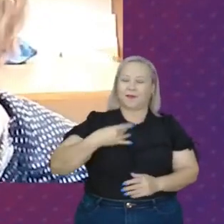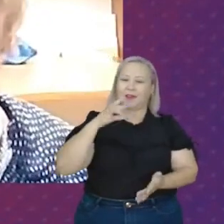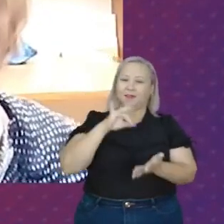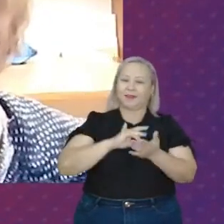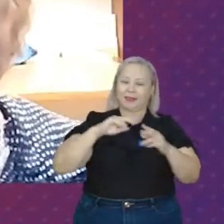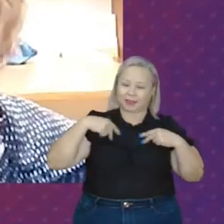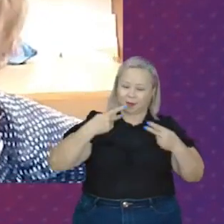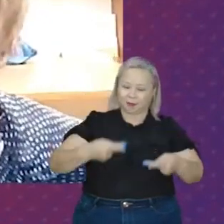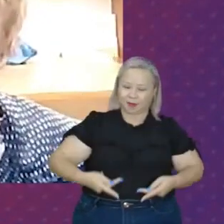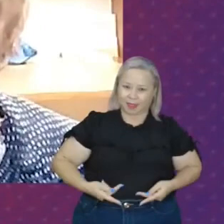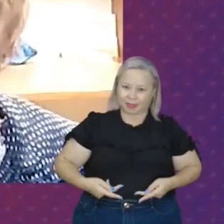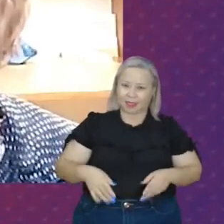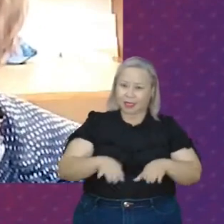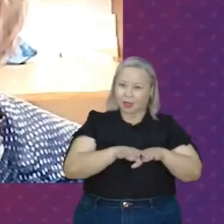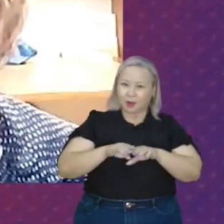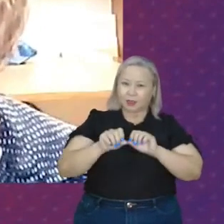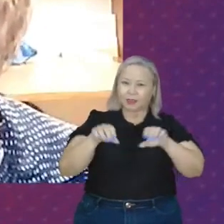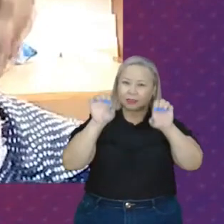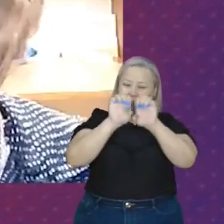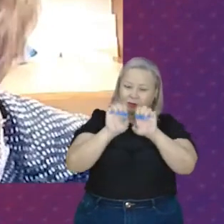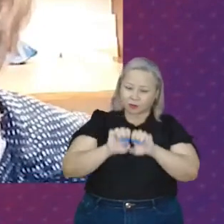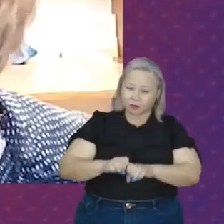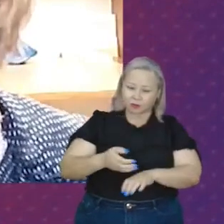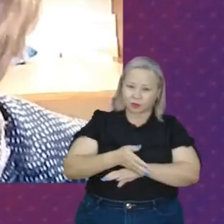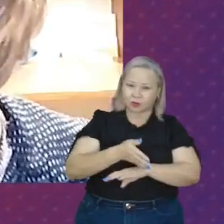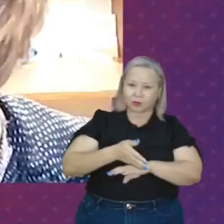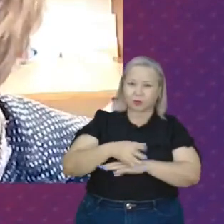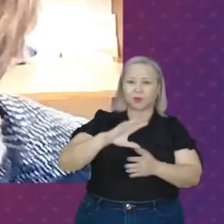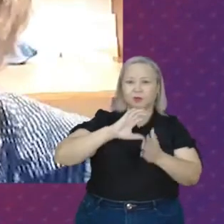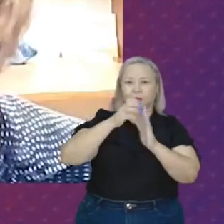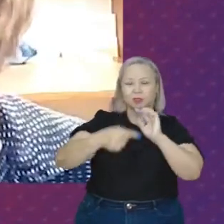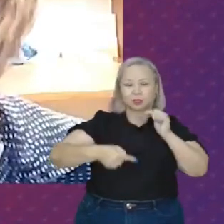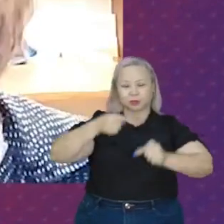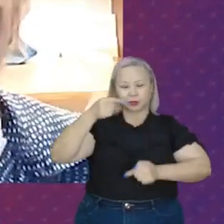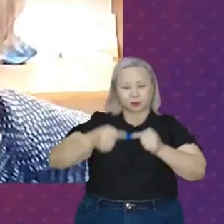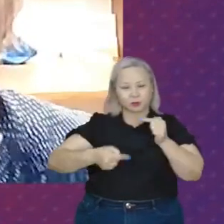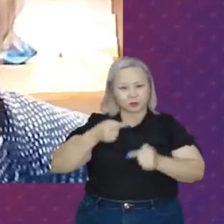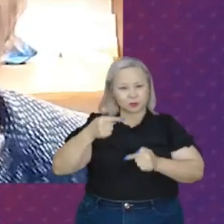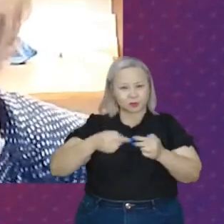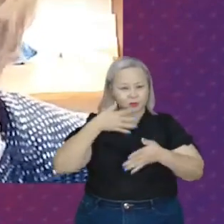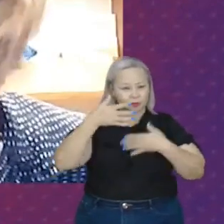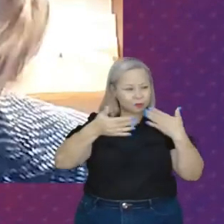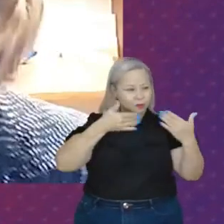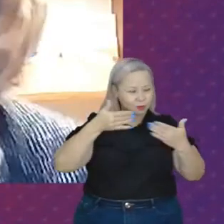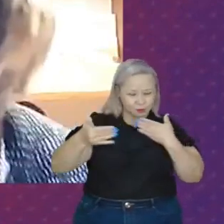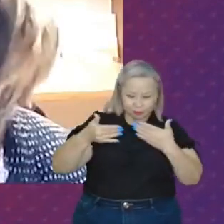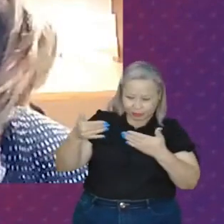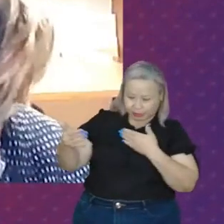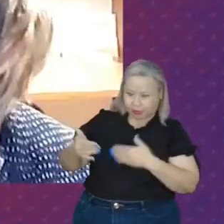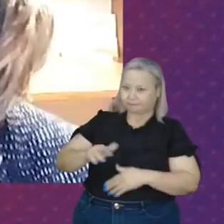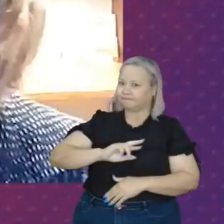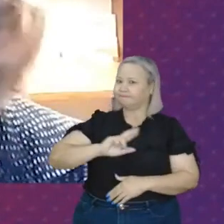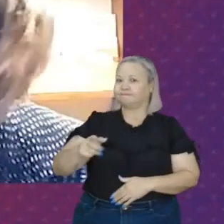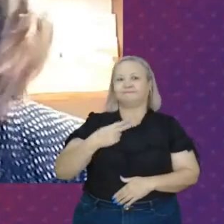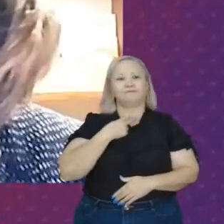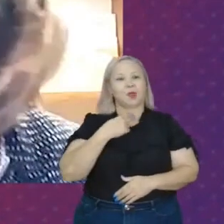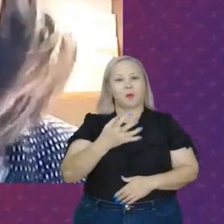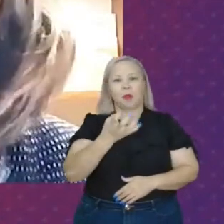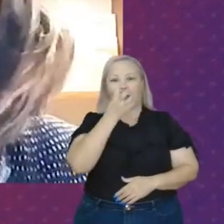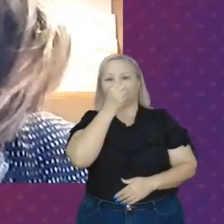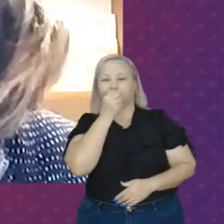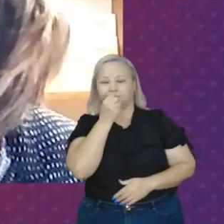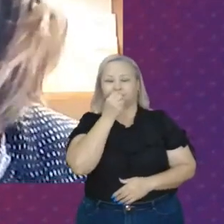isso, vamos entrar dentro das estruturas do partido, vamos discutir, vamos debater, não vamos nos calar e